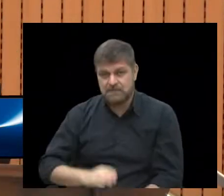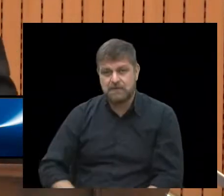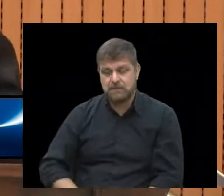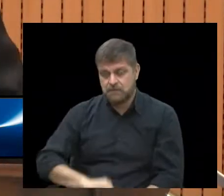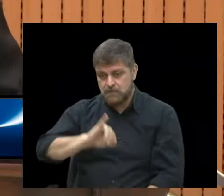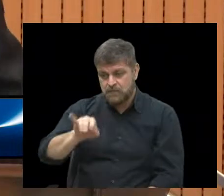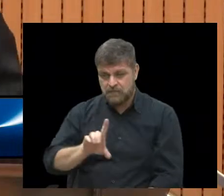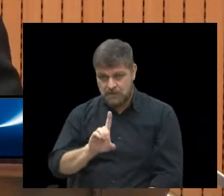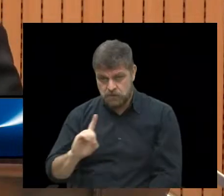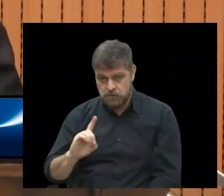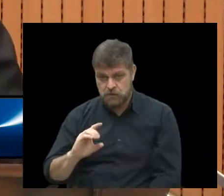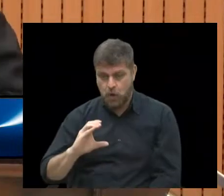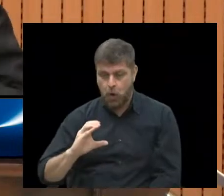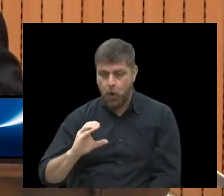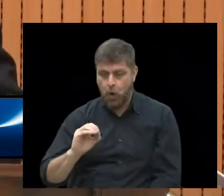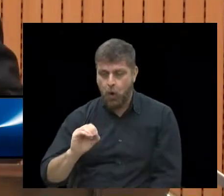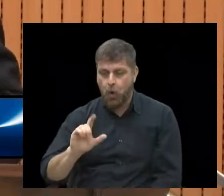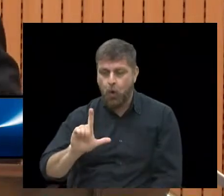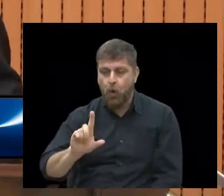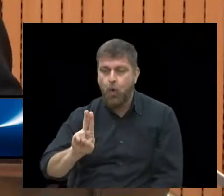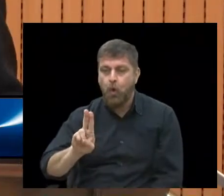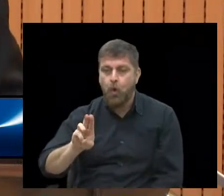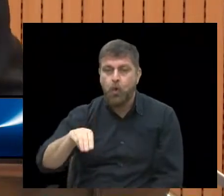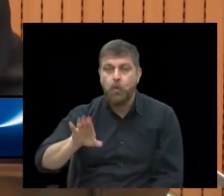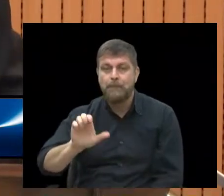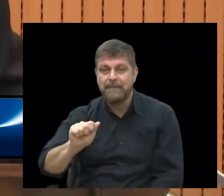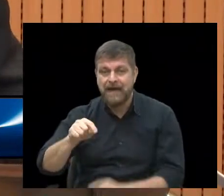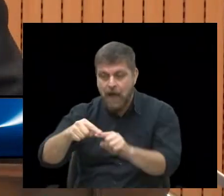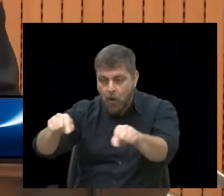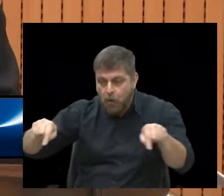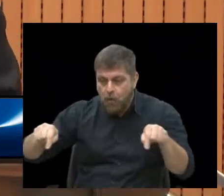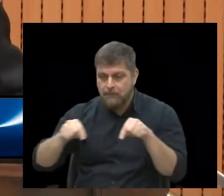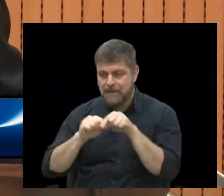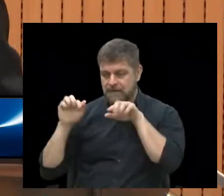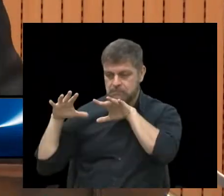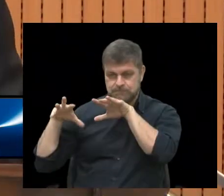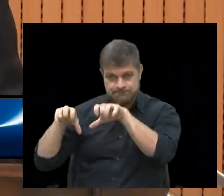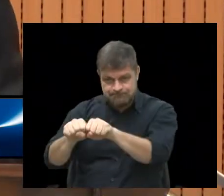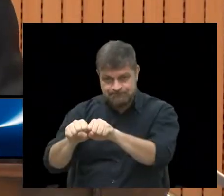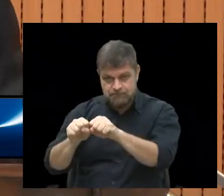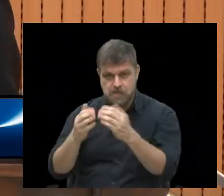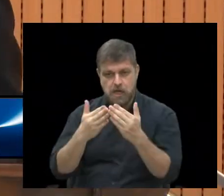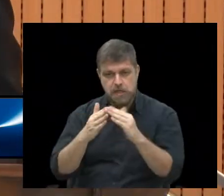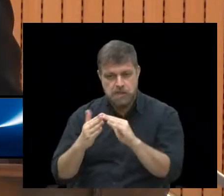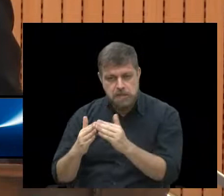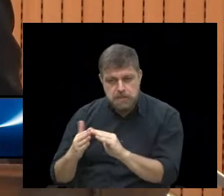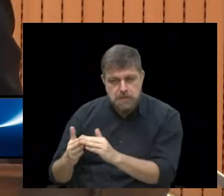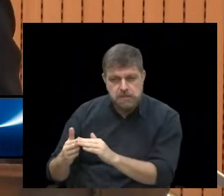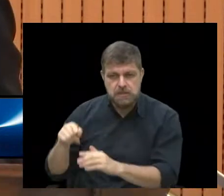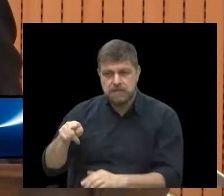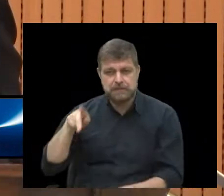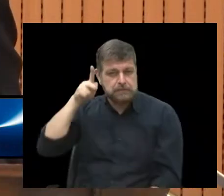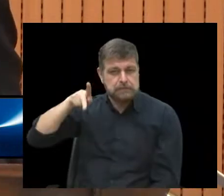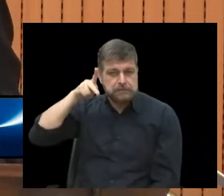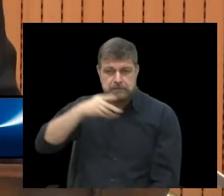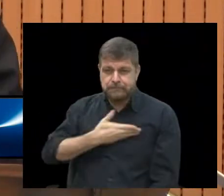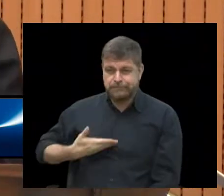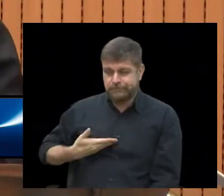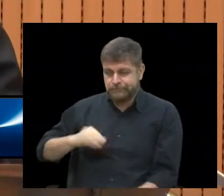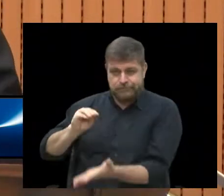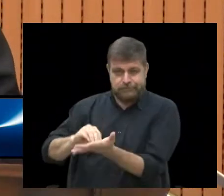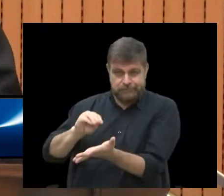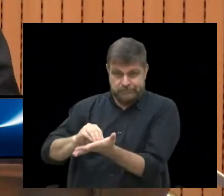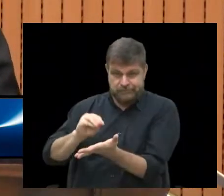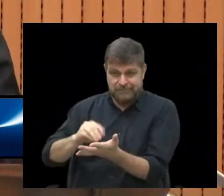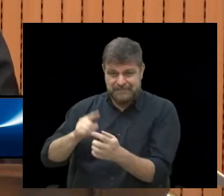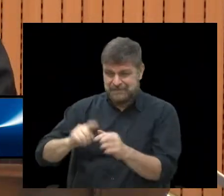Colúmbia, né, que é uma área, uma ocupação, uma área de moradia bastante precária, que carece de políticas públicas, porque com